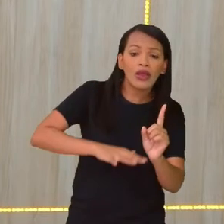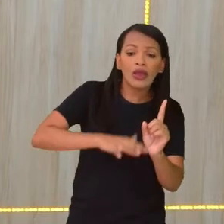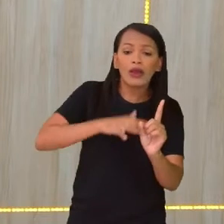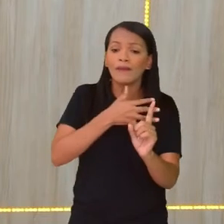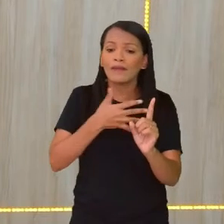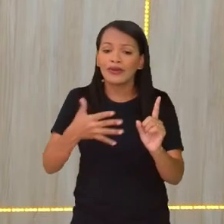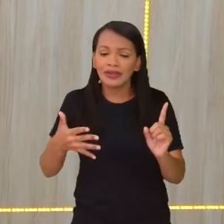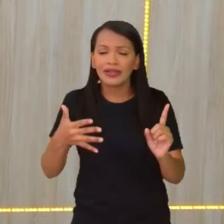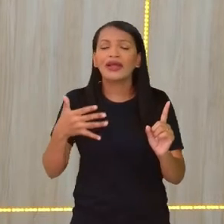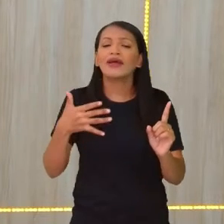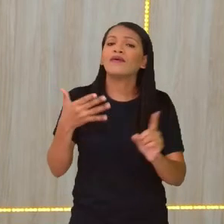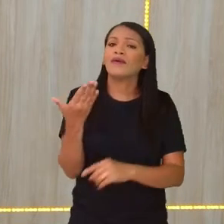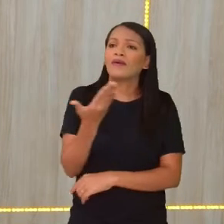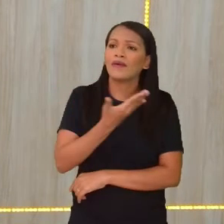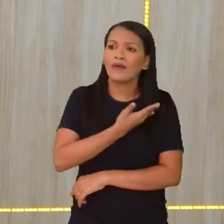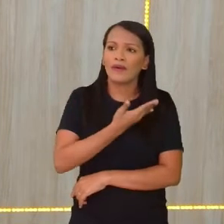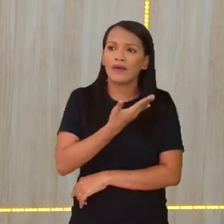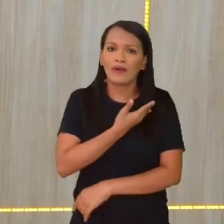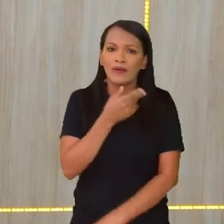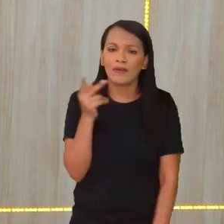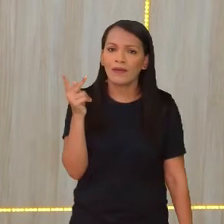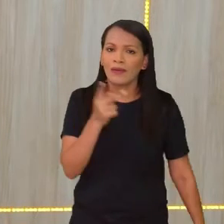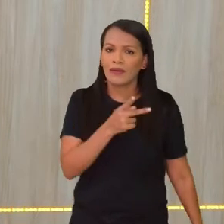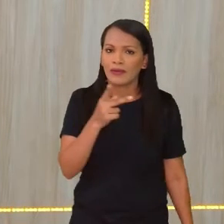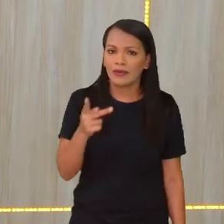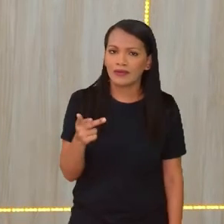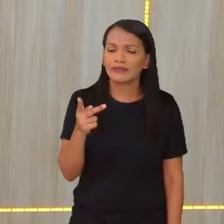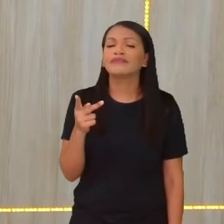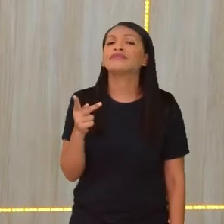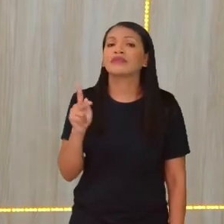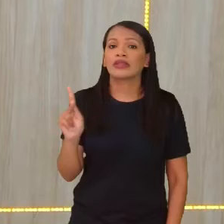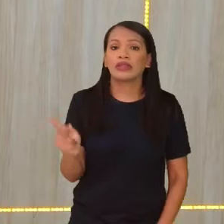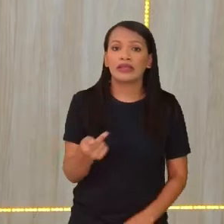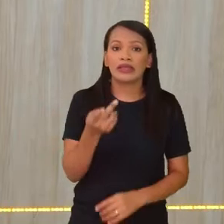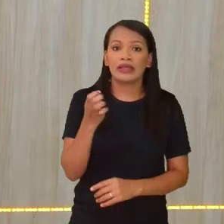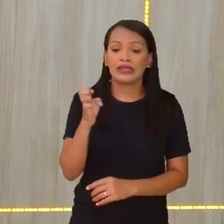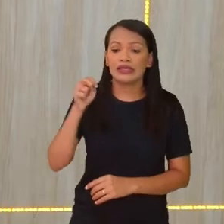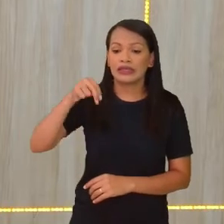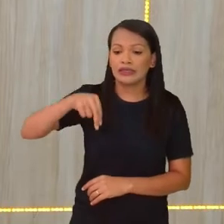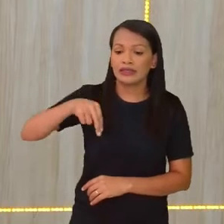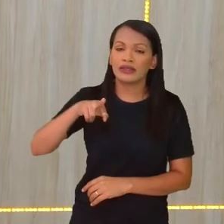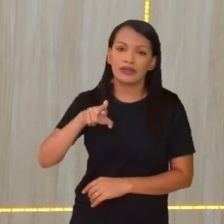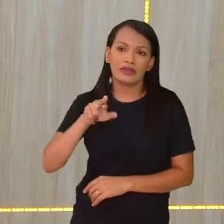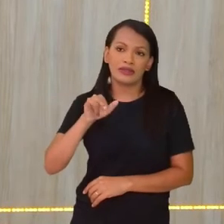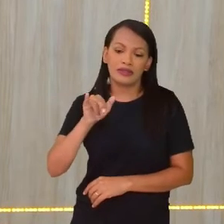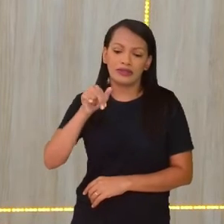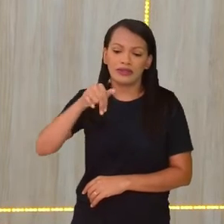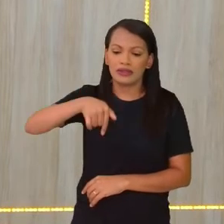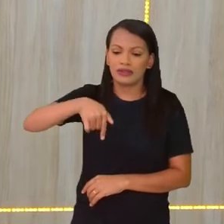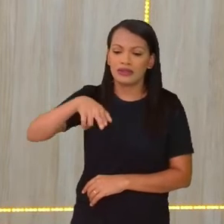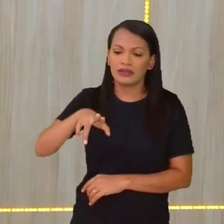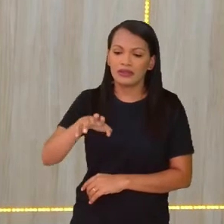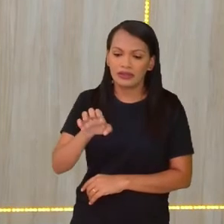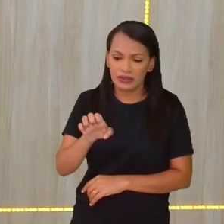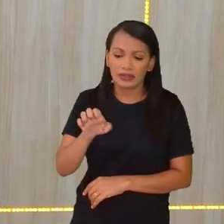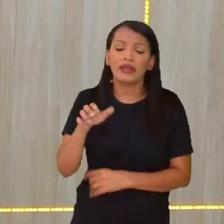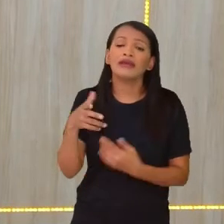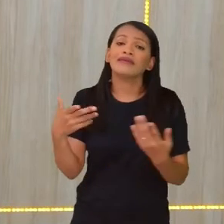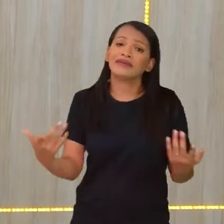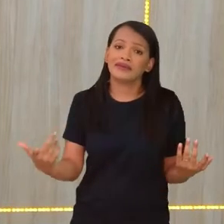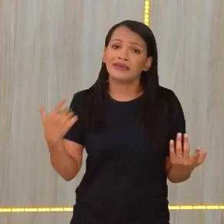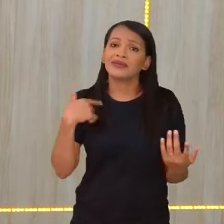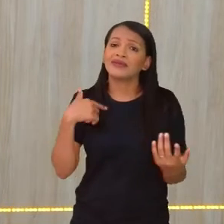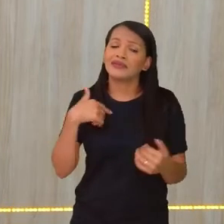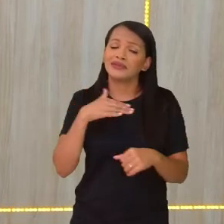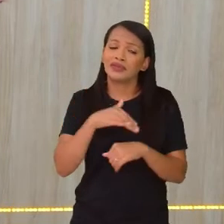querido colega, o professor Henrique, né? Que carinhosamente a gente o chamava de Fofó.